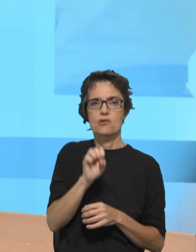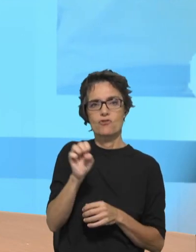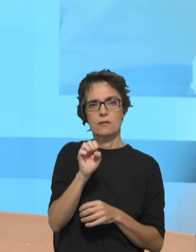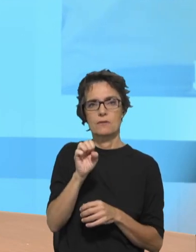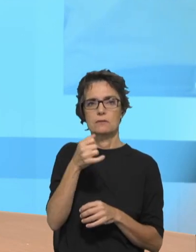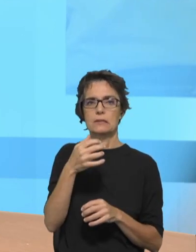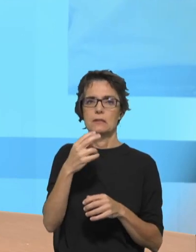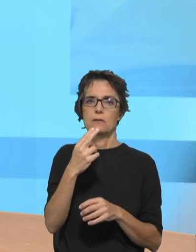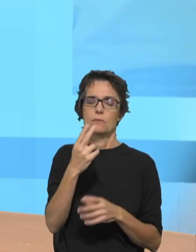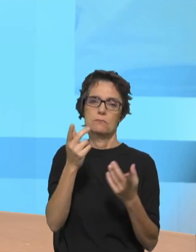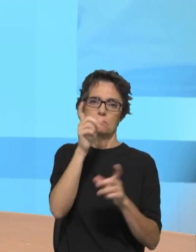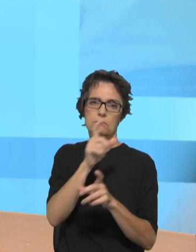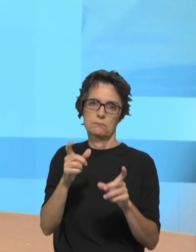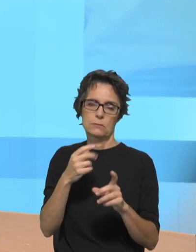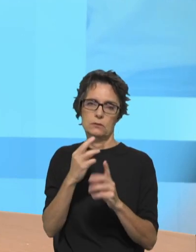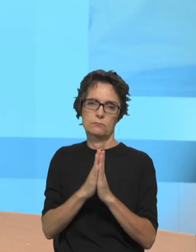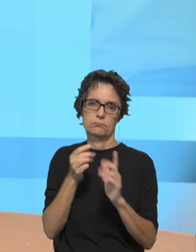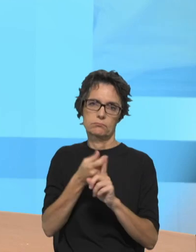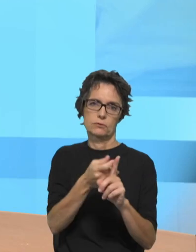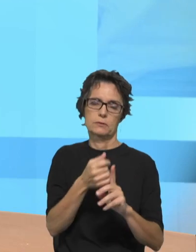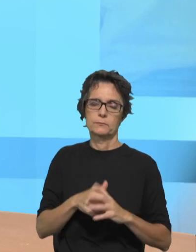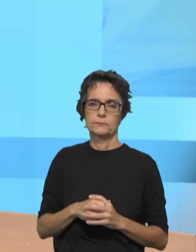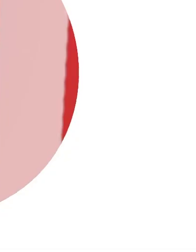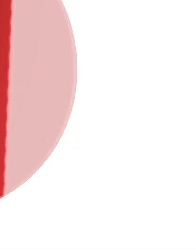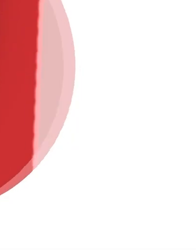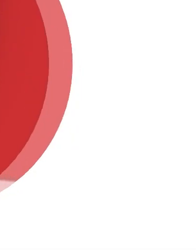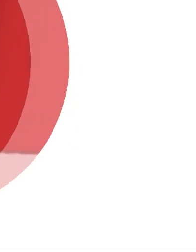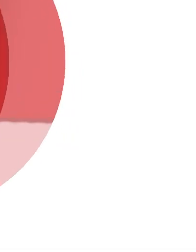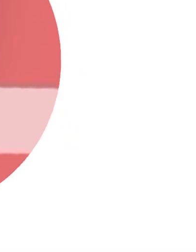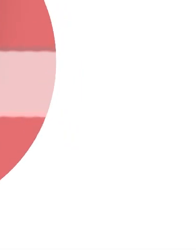a perseguição por motivos religiosos.